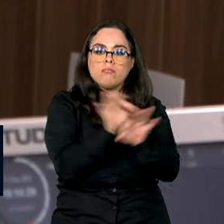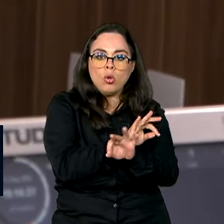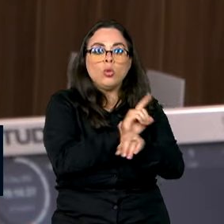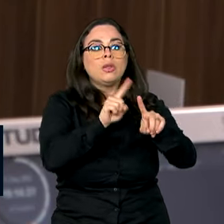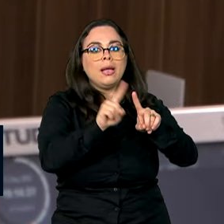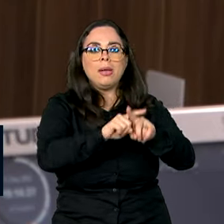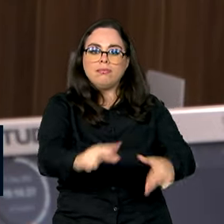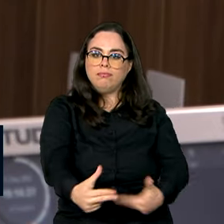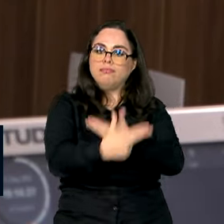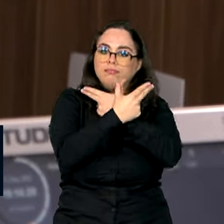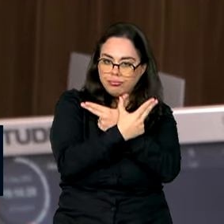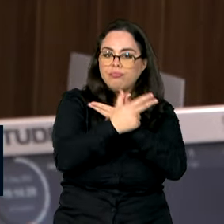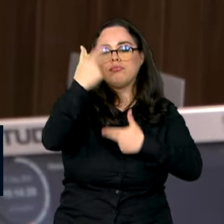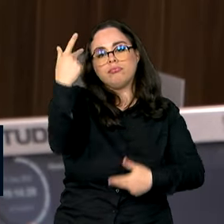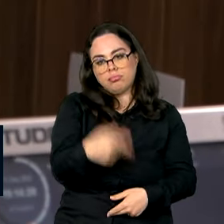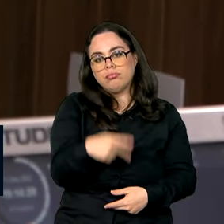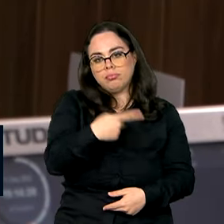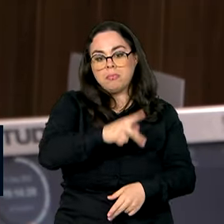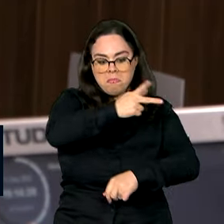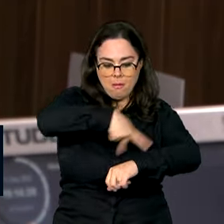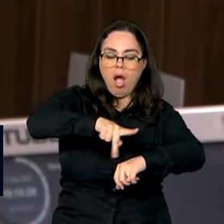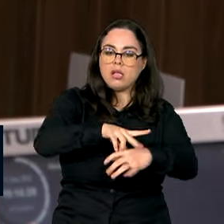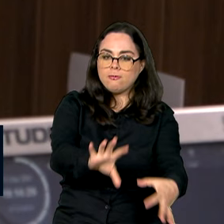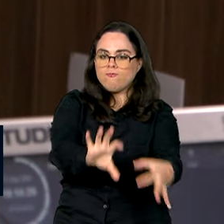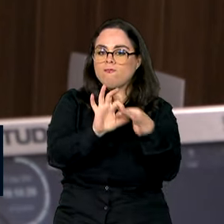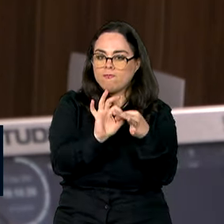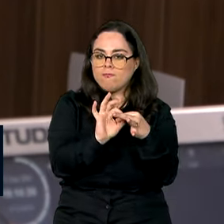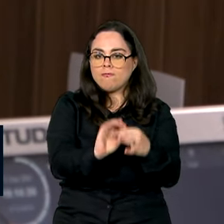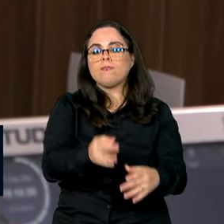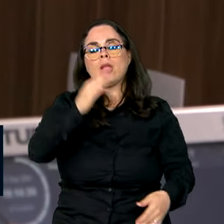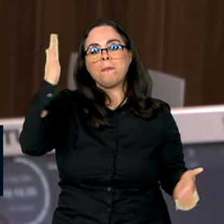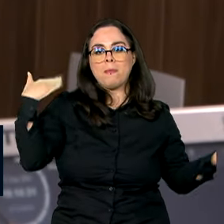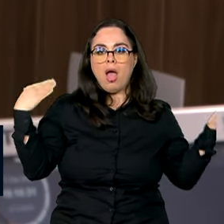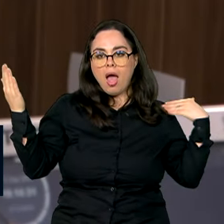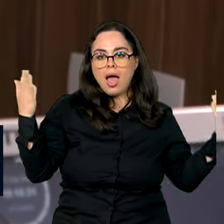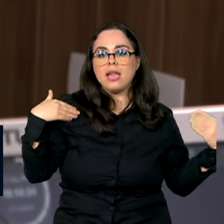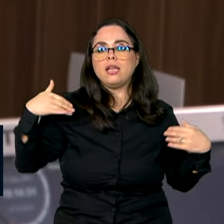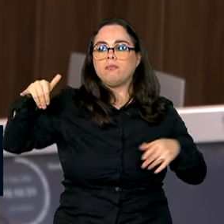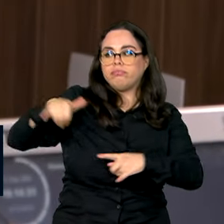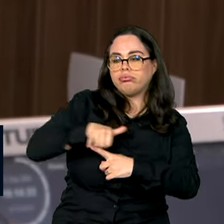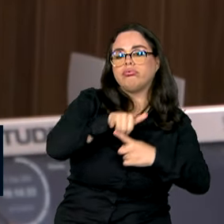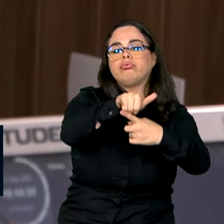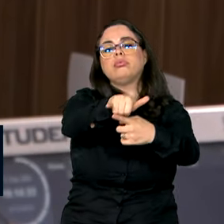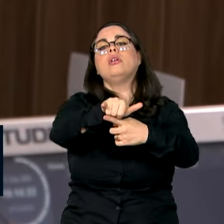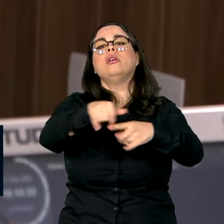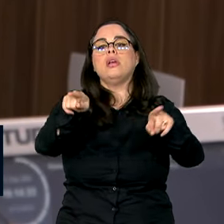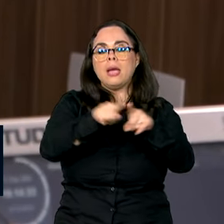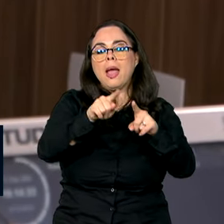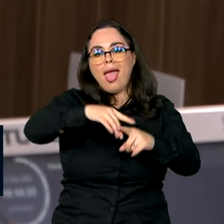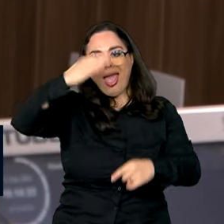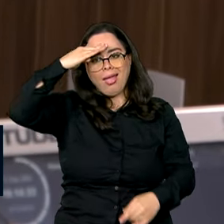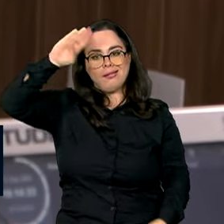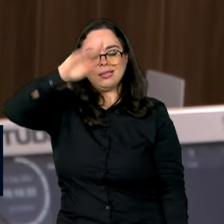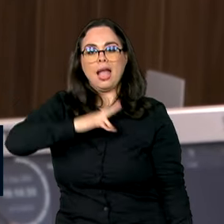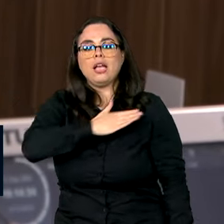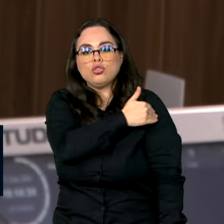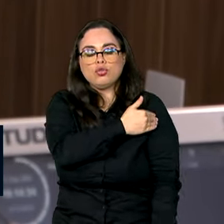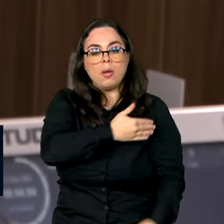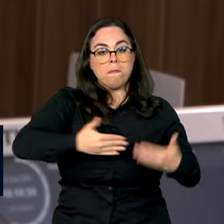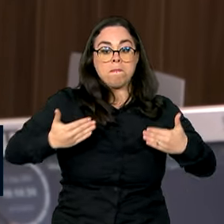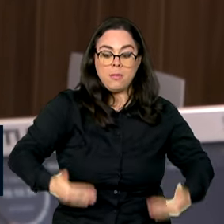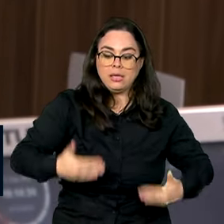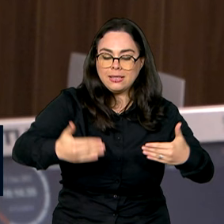forças armadas aqui do país, com o Exército, Marinha, Aeronáutica, com o Ministério da Justiça, com a